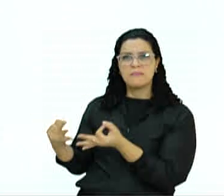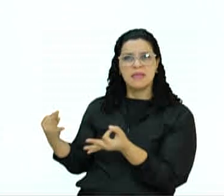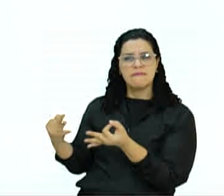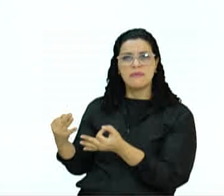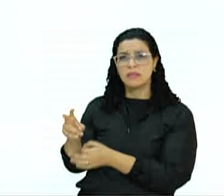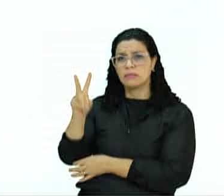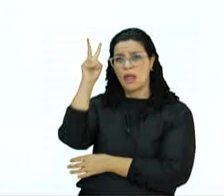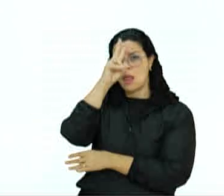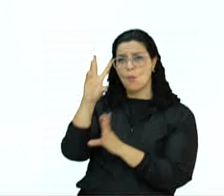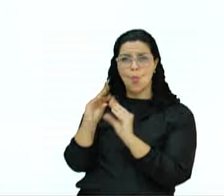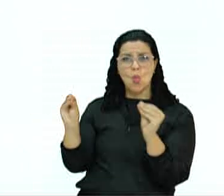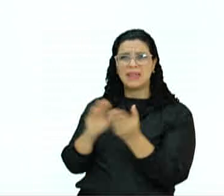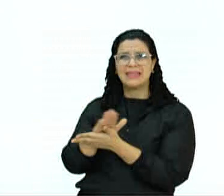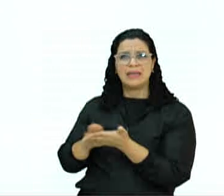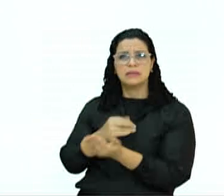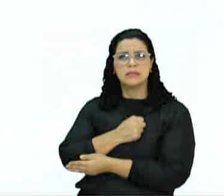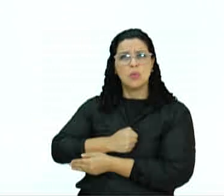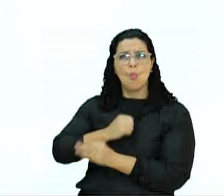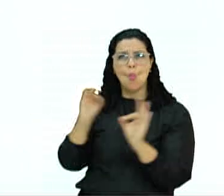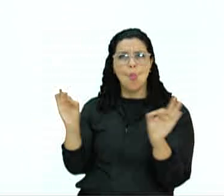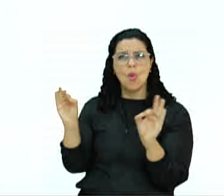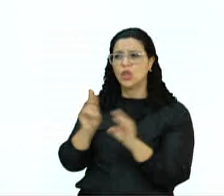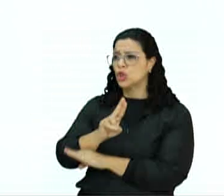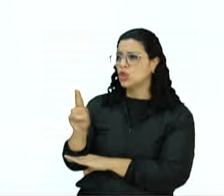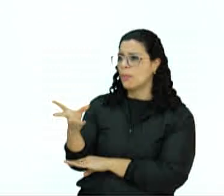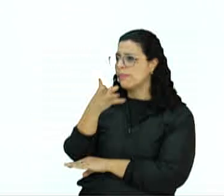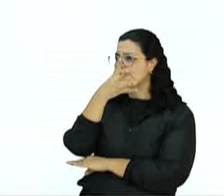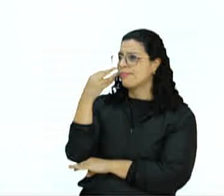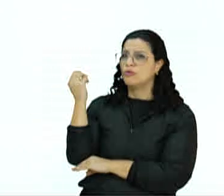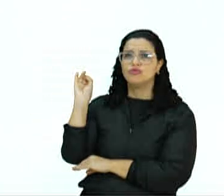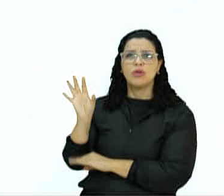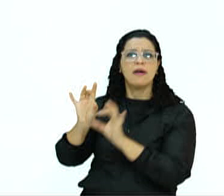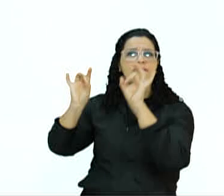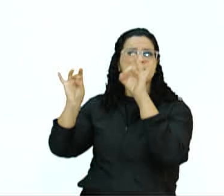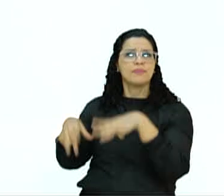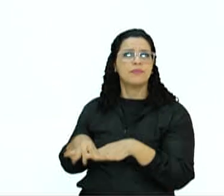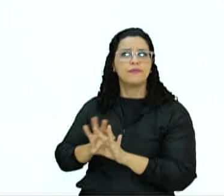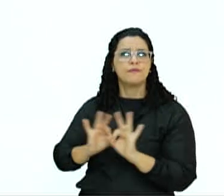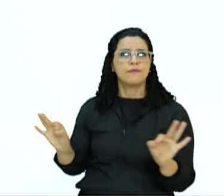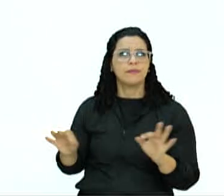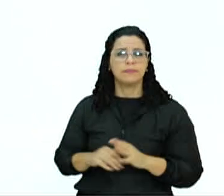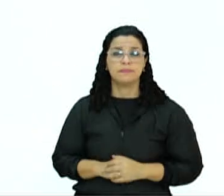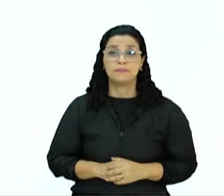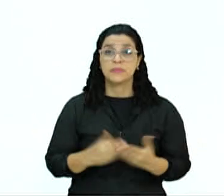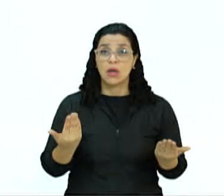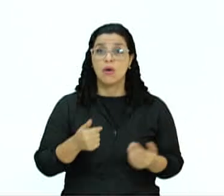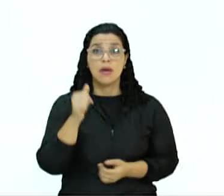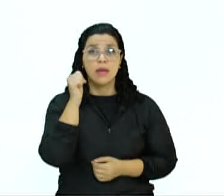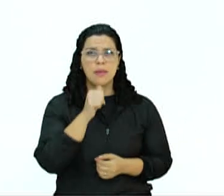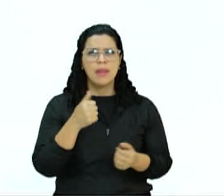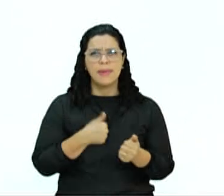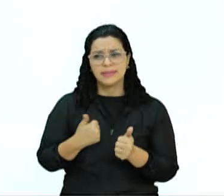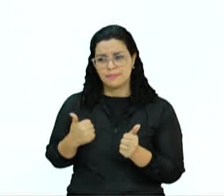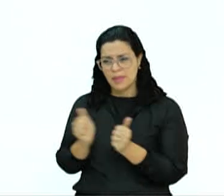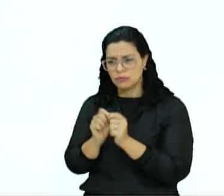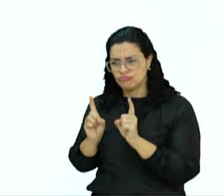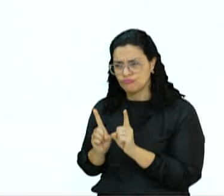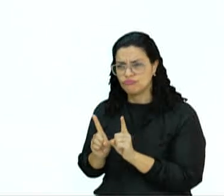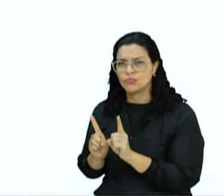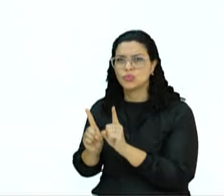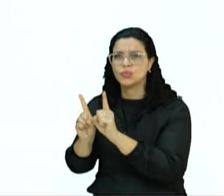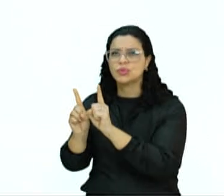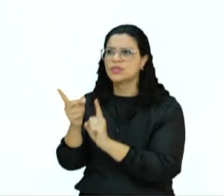nem lembrança, nem saudade, nem o nome sequer, nem isso. Ela aconchegou-se mais a ele,